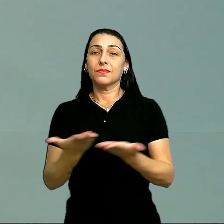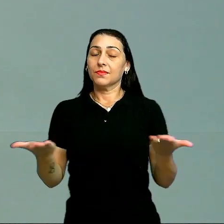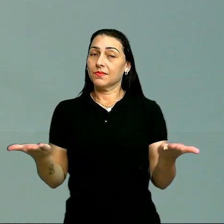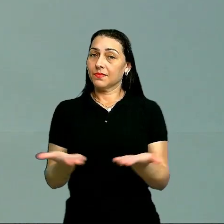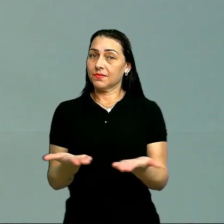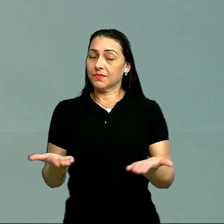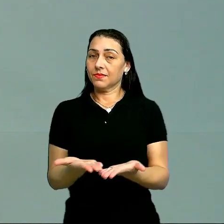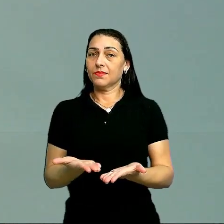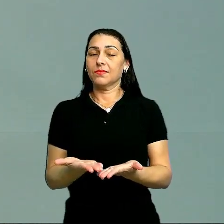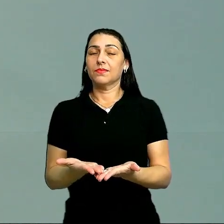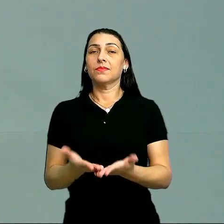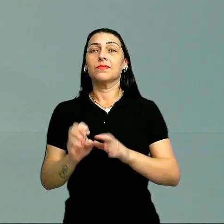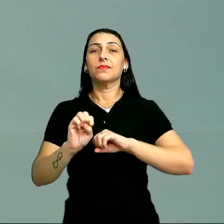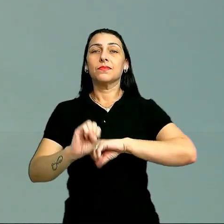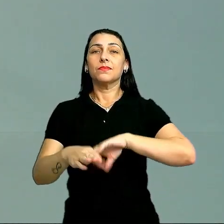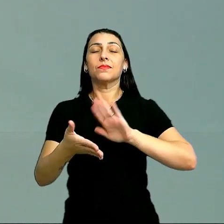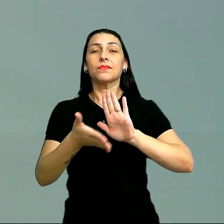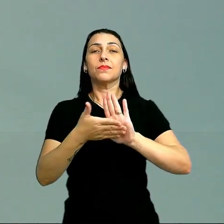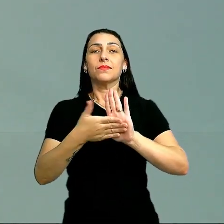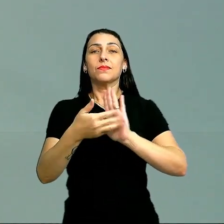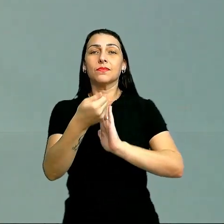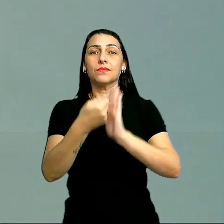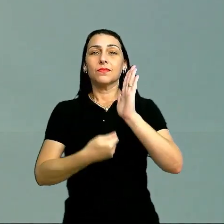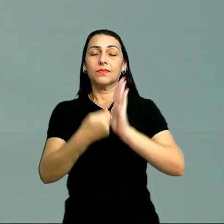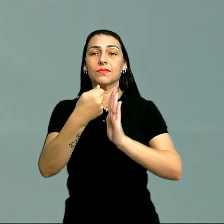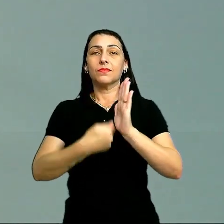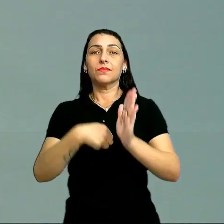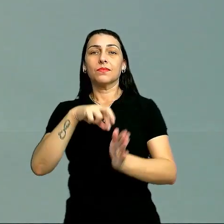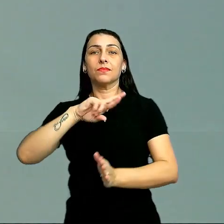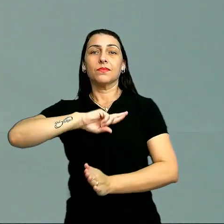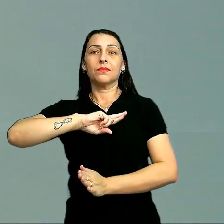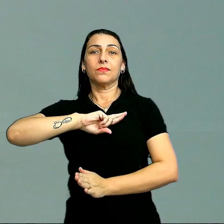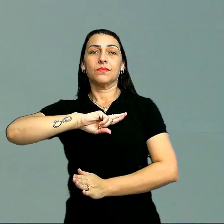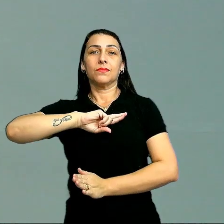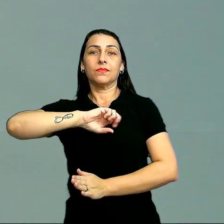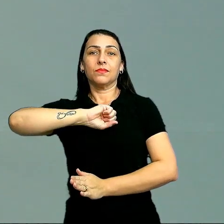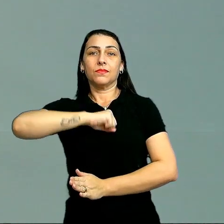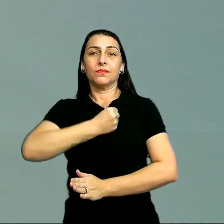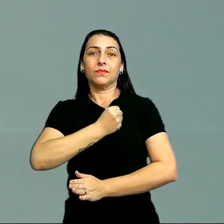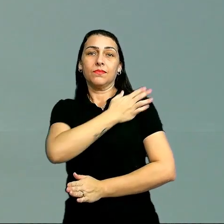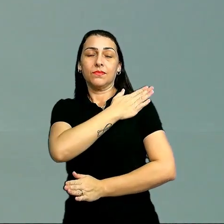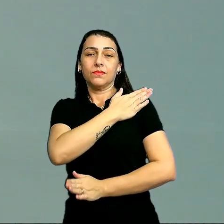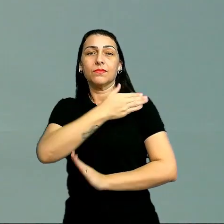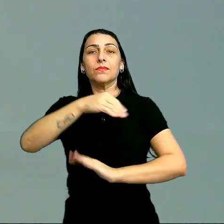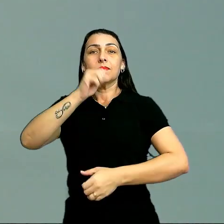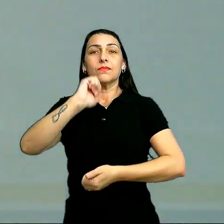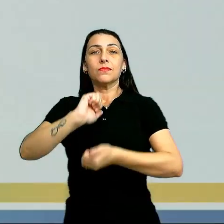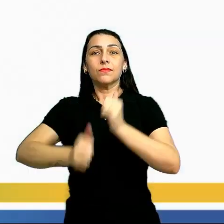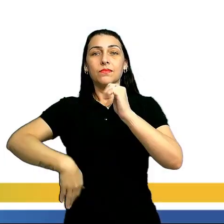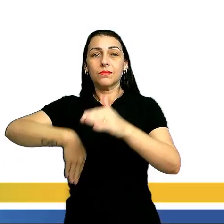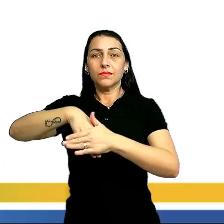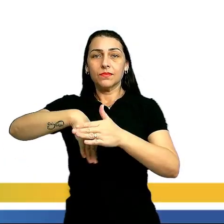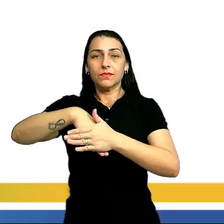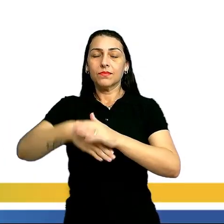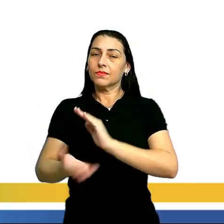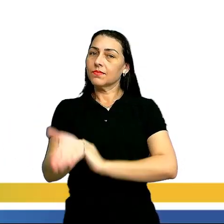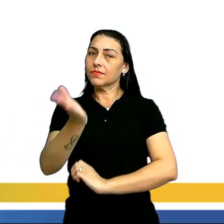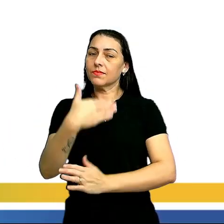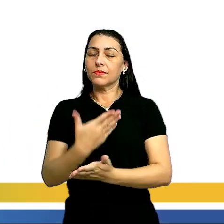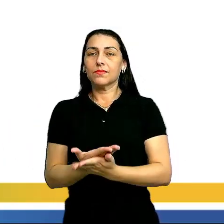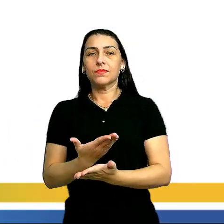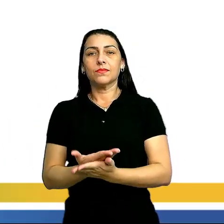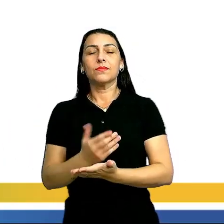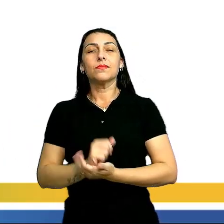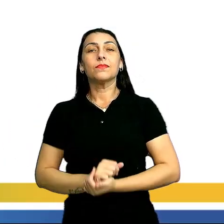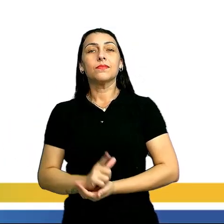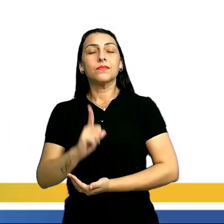aula de hoje nós iremos trabalhar a proposta de redação Racismo no Futebol. Vamos à nossa aula.